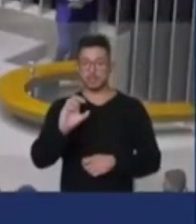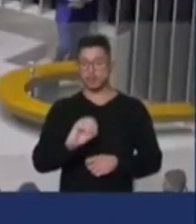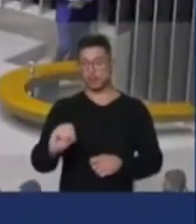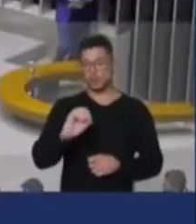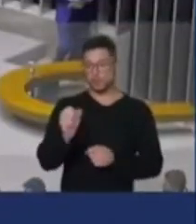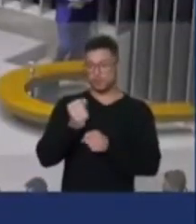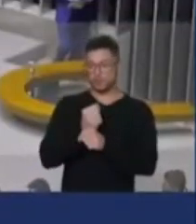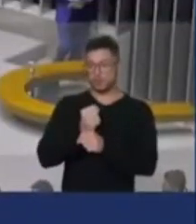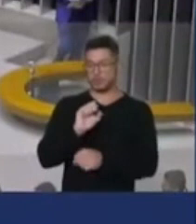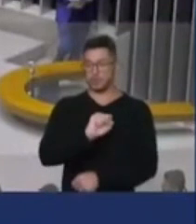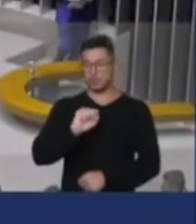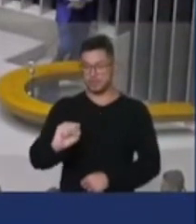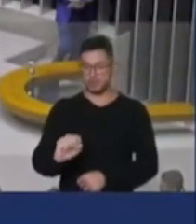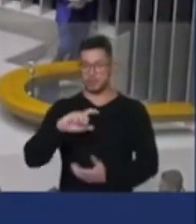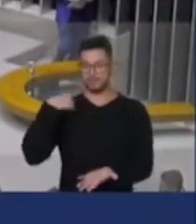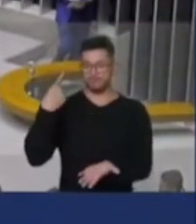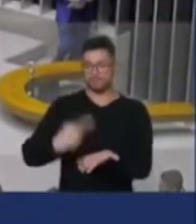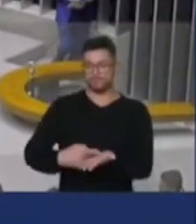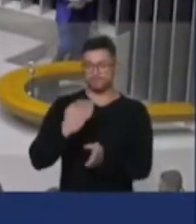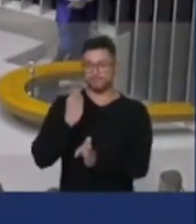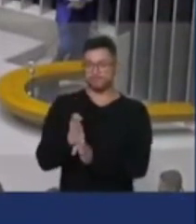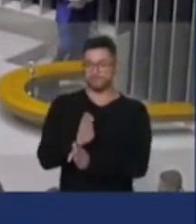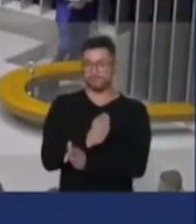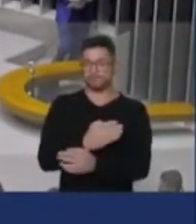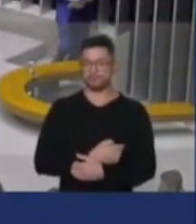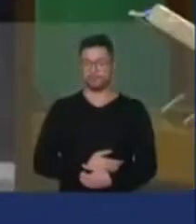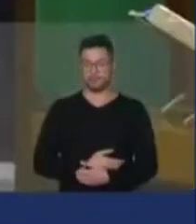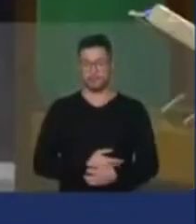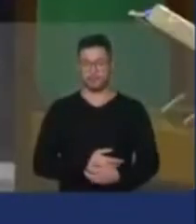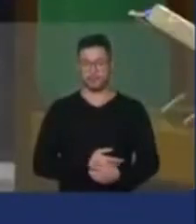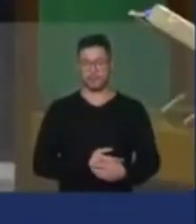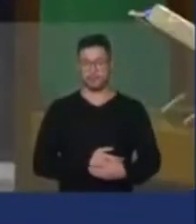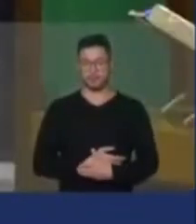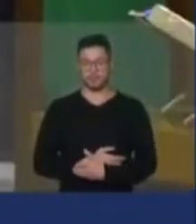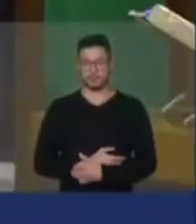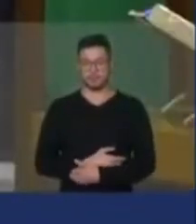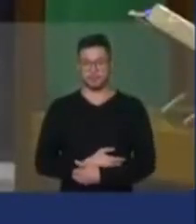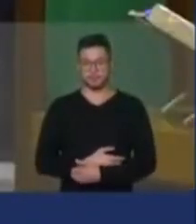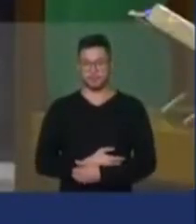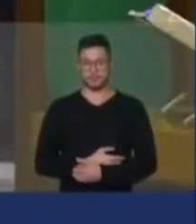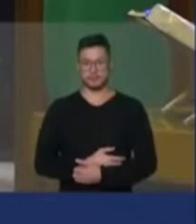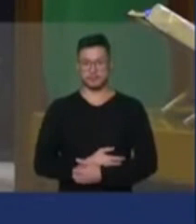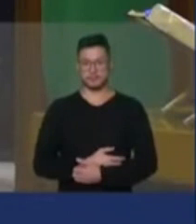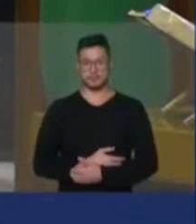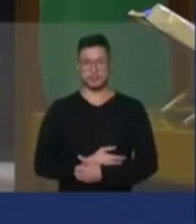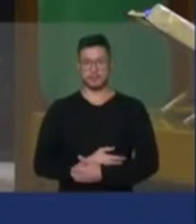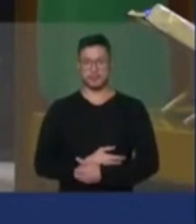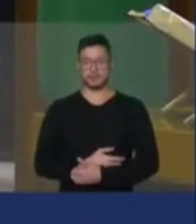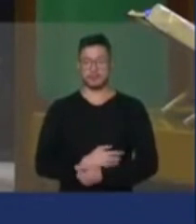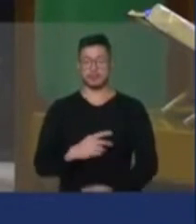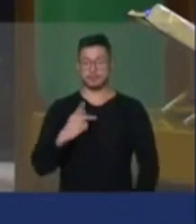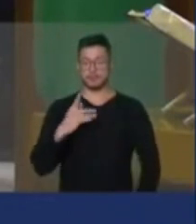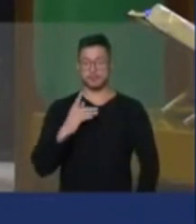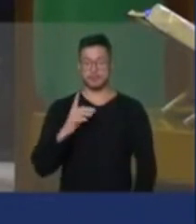Bolsonaro, mas que ficou parado porque, claro, os europeus queriam o quê? Provas de que o Brasil ia lidar com a questão de direitos humanos e